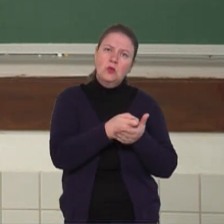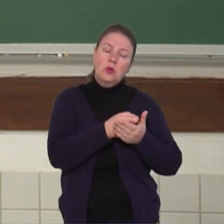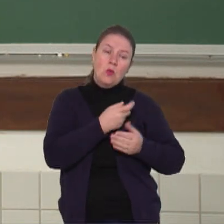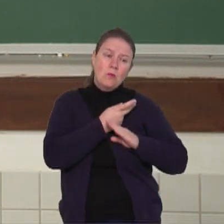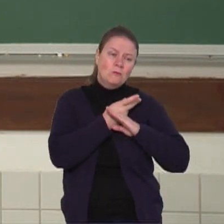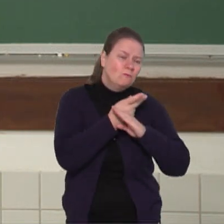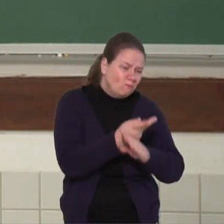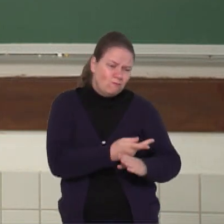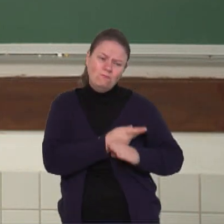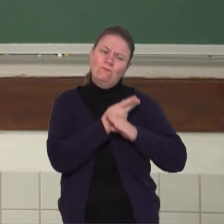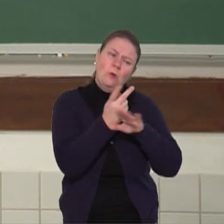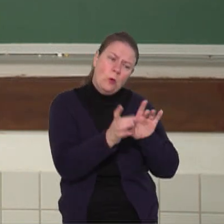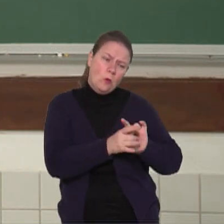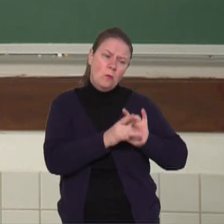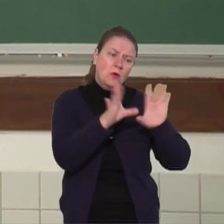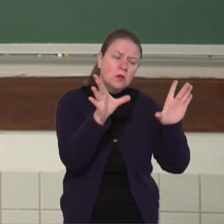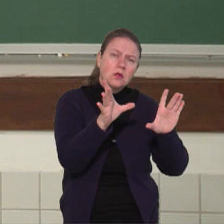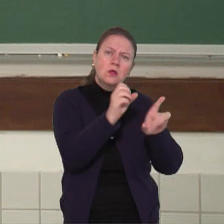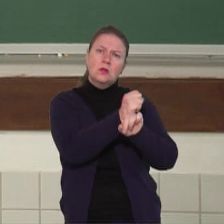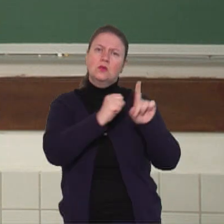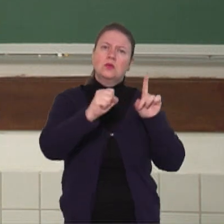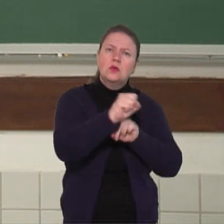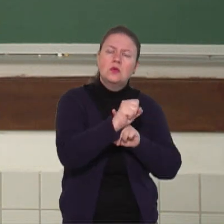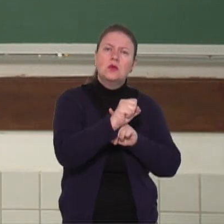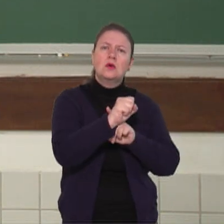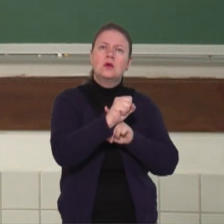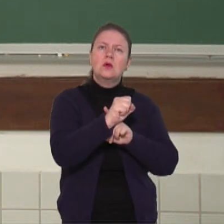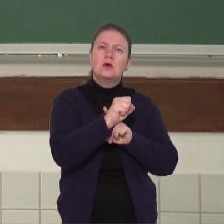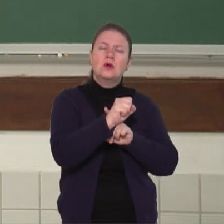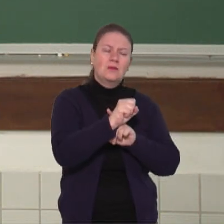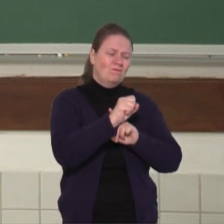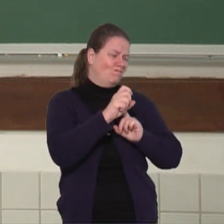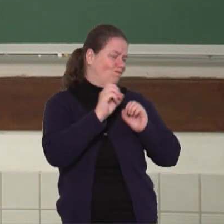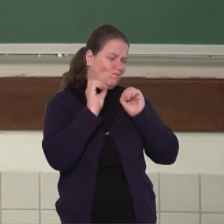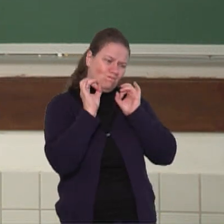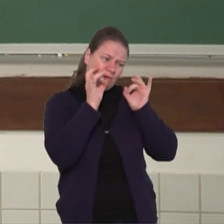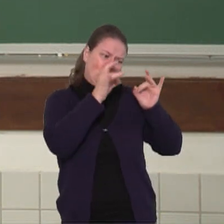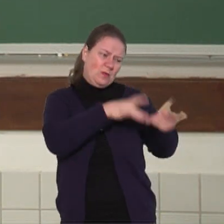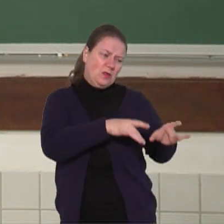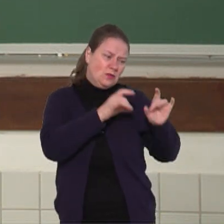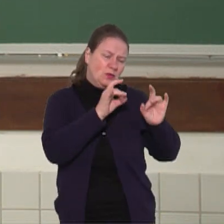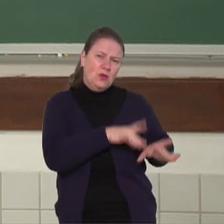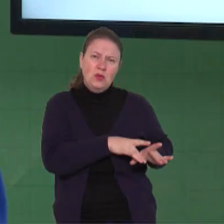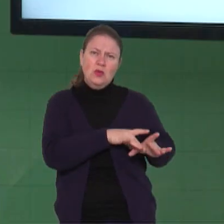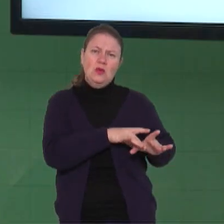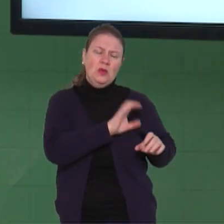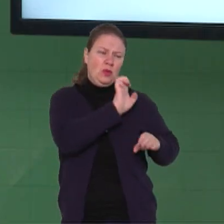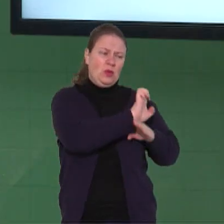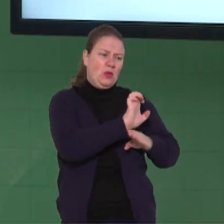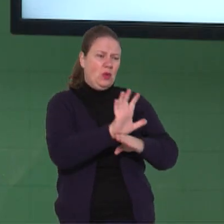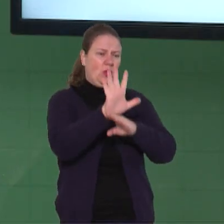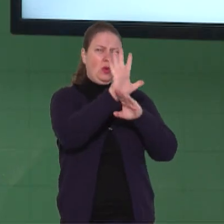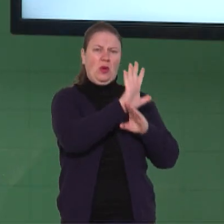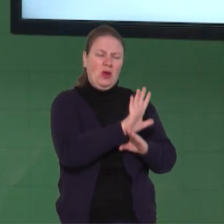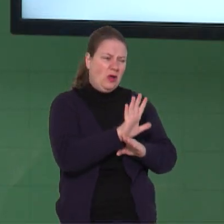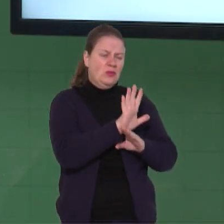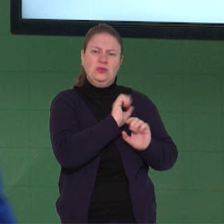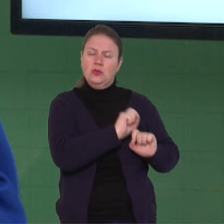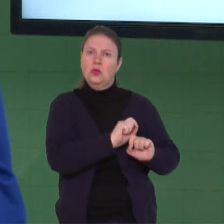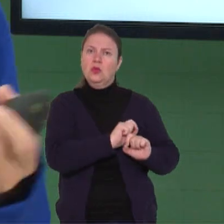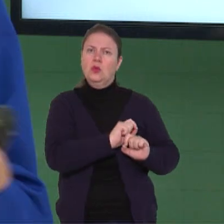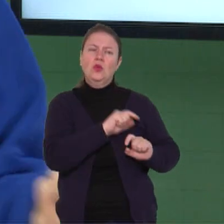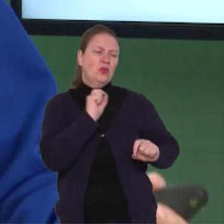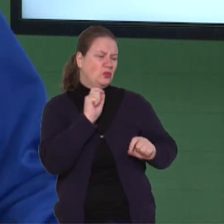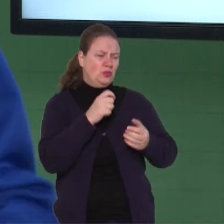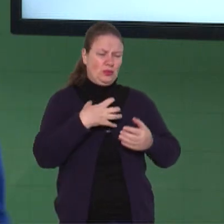liberdade, buscou sua colocação social, saiu de um regime que era de estados para um regime de classes sociais? Como